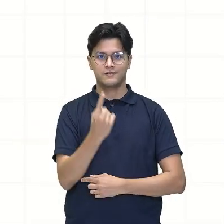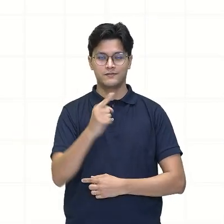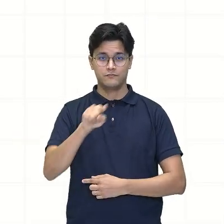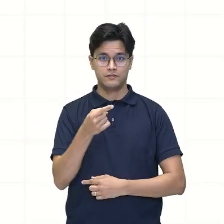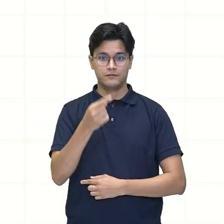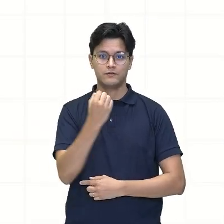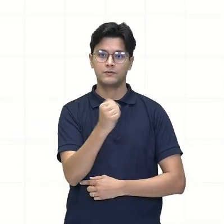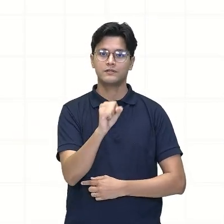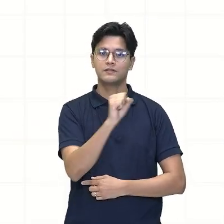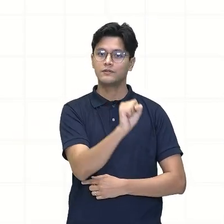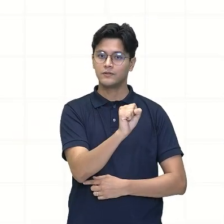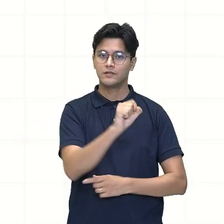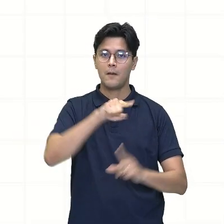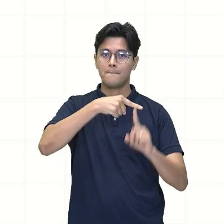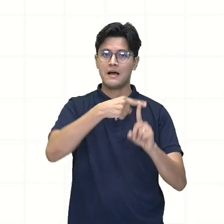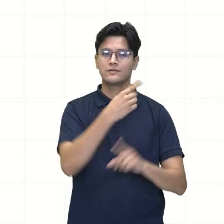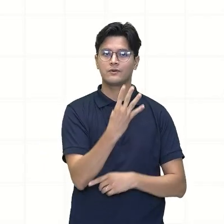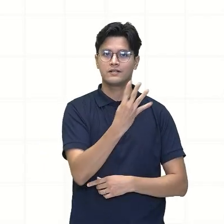51,88 com